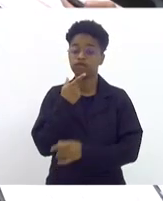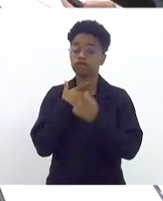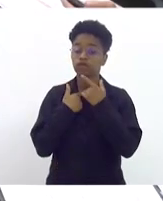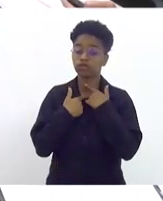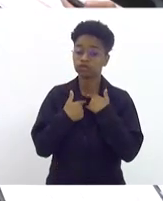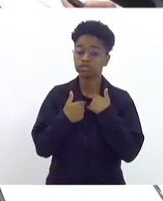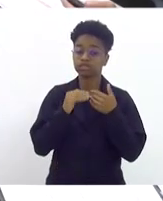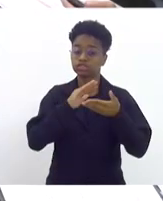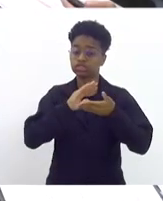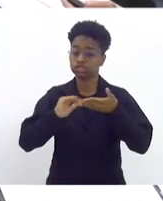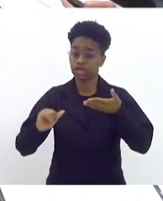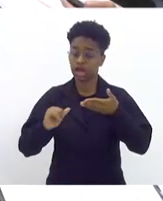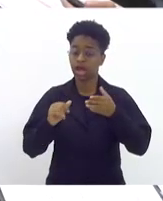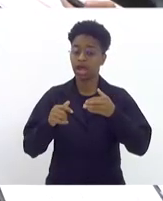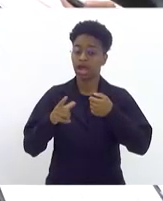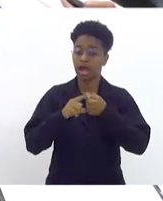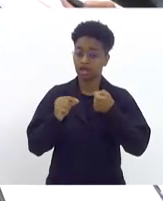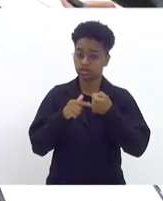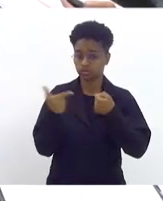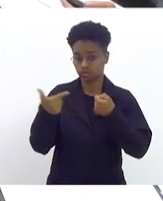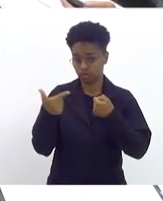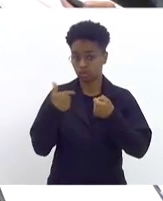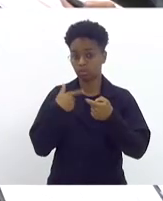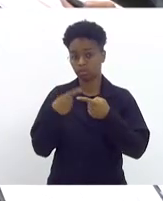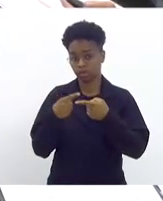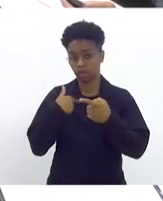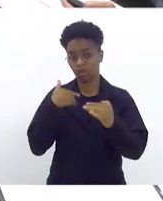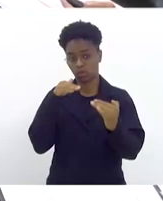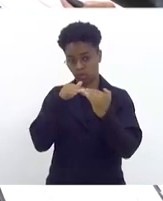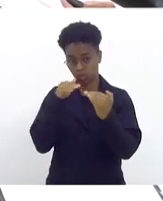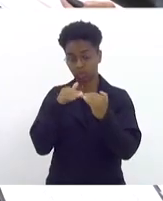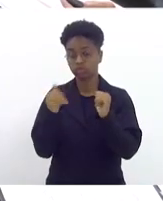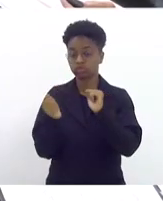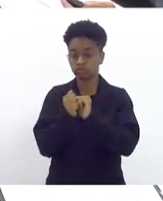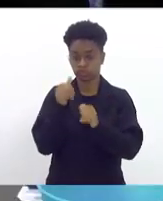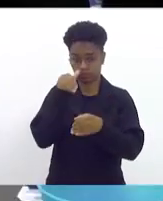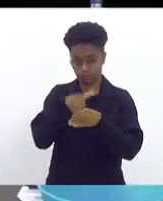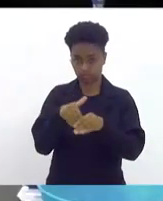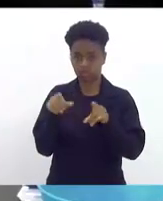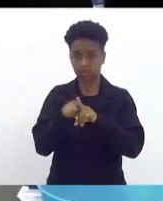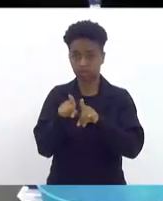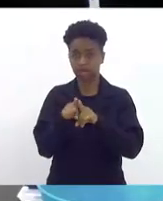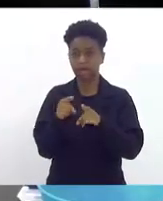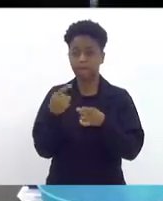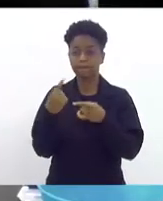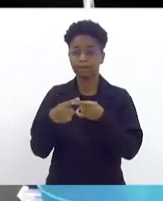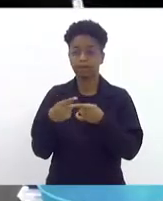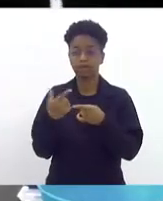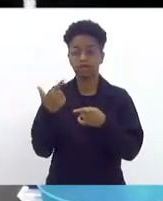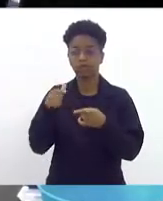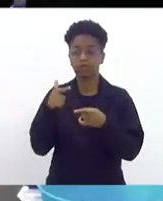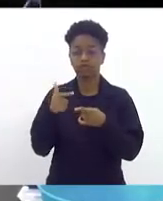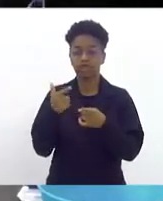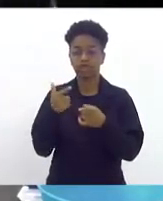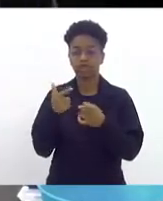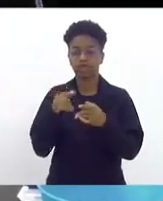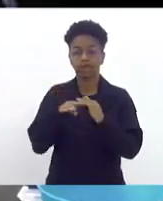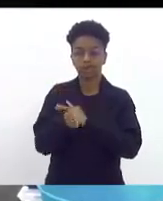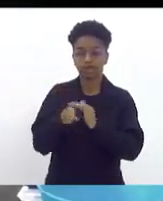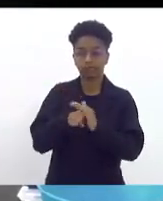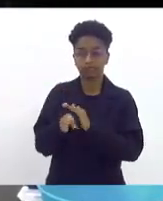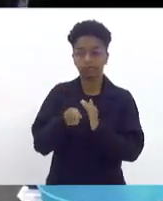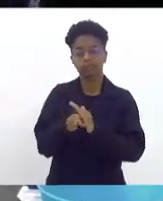segundo que eu concordo com vossa excelência junto com o voto porque aí não queria criaria vício de iniciativa querendo